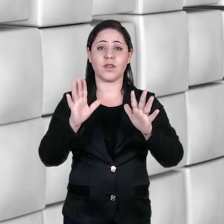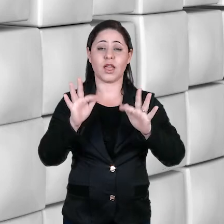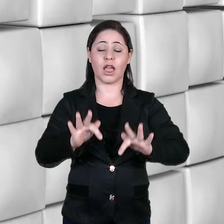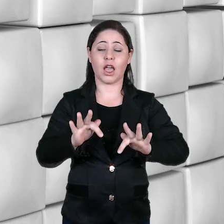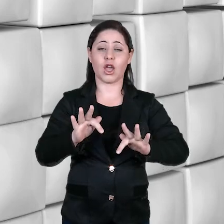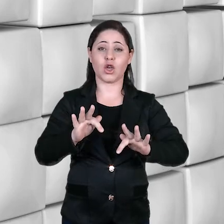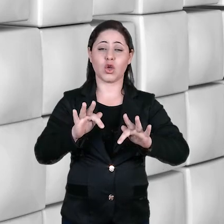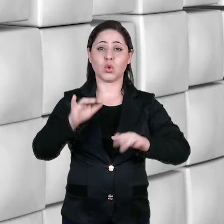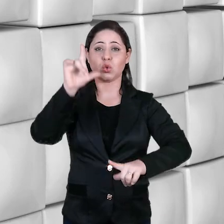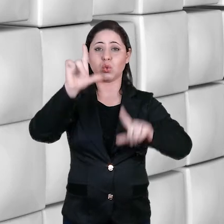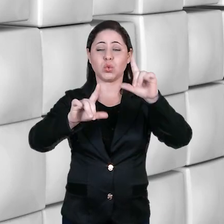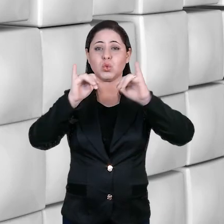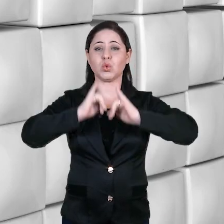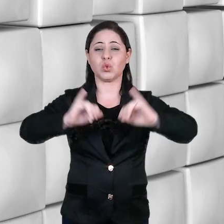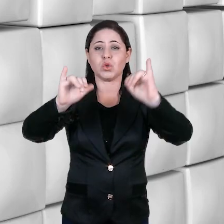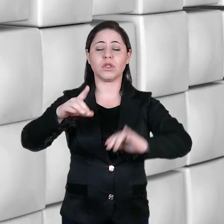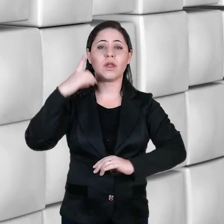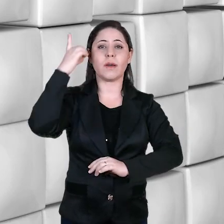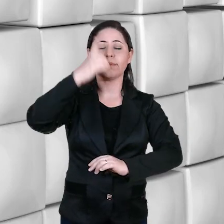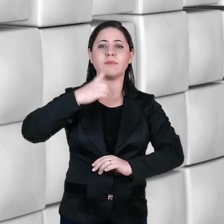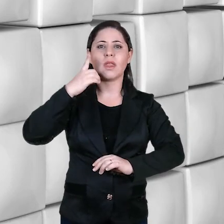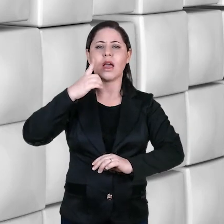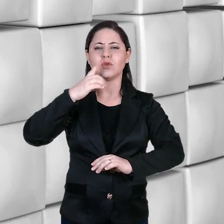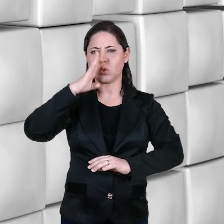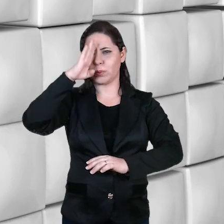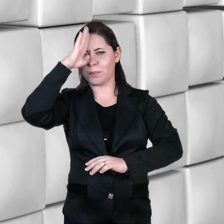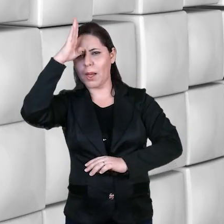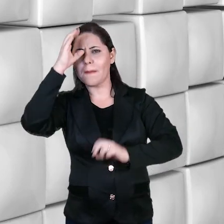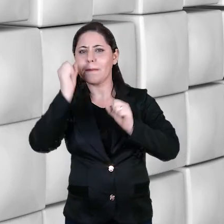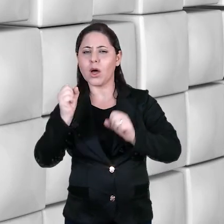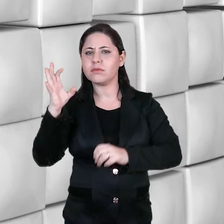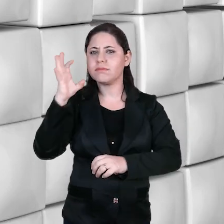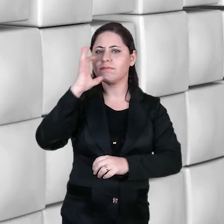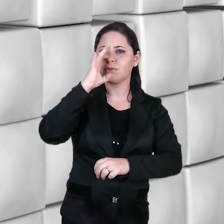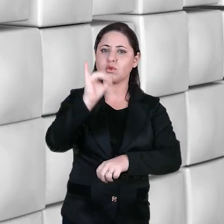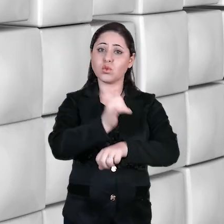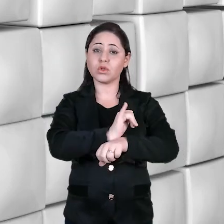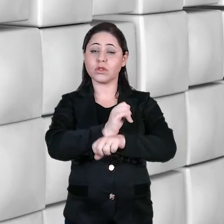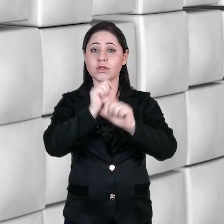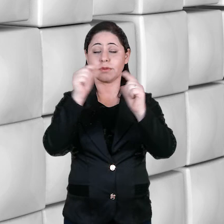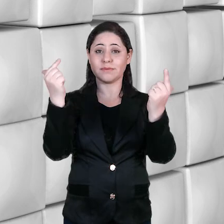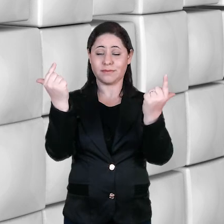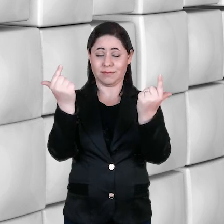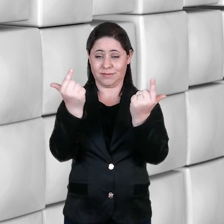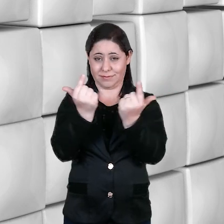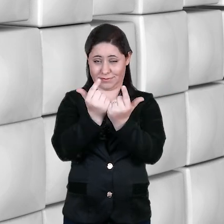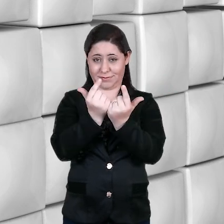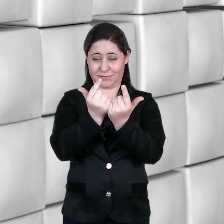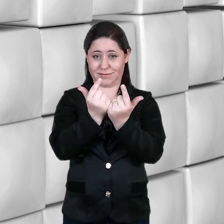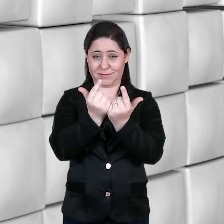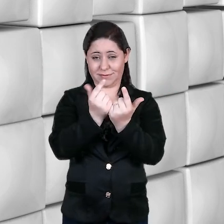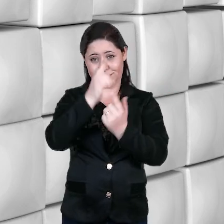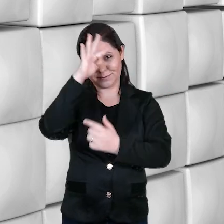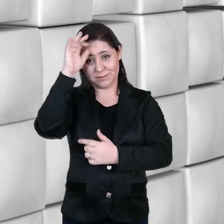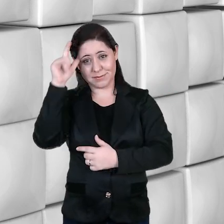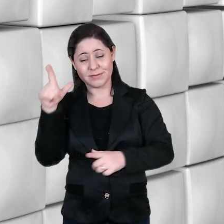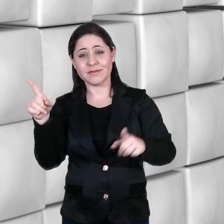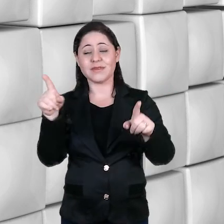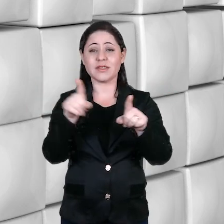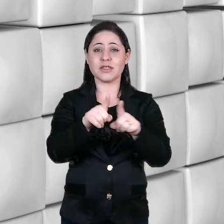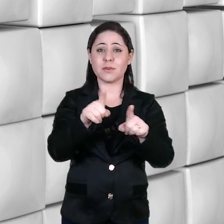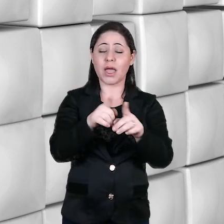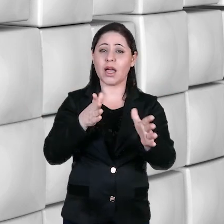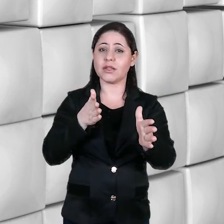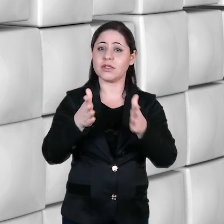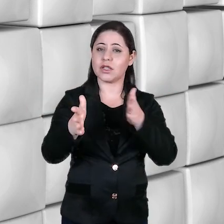Fica por aqui essa edição do Jornal Parlamentar. Essas reportagens podem ser conferidas no YouTube da Assembleia Legislativa de Mato Grosso do Sul,